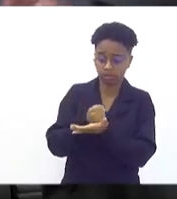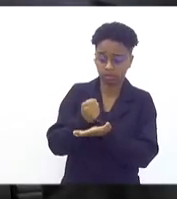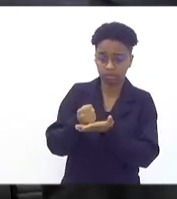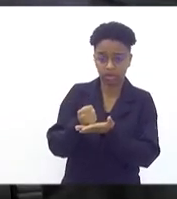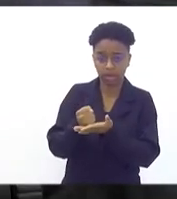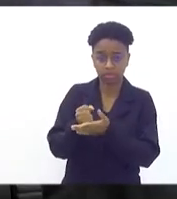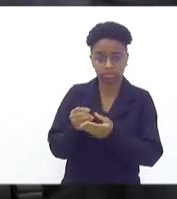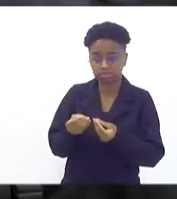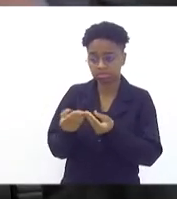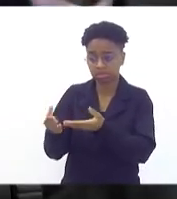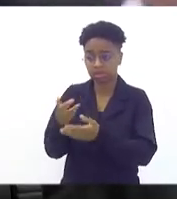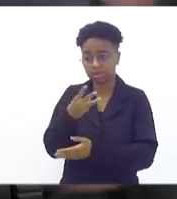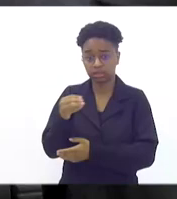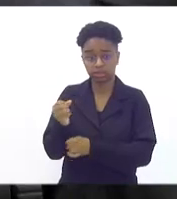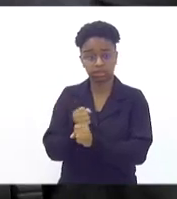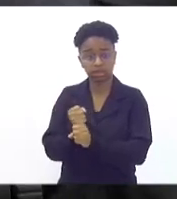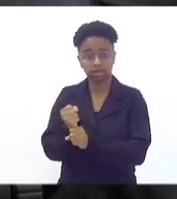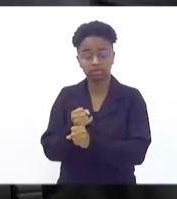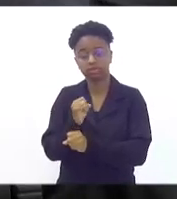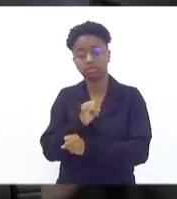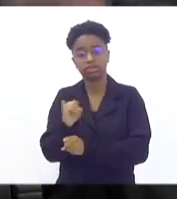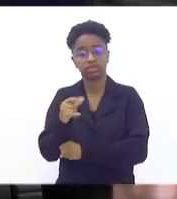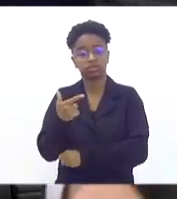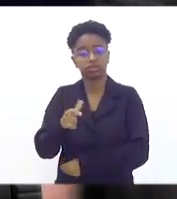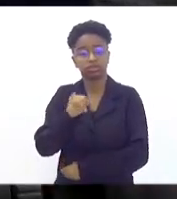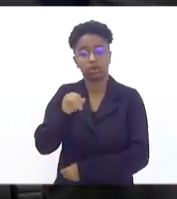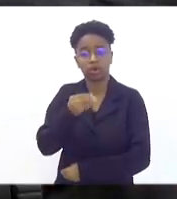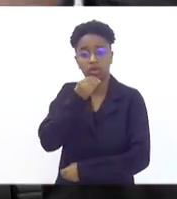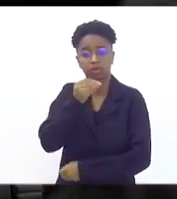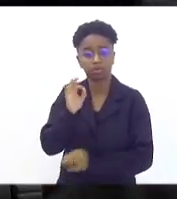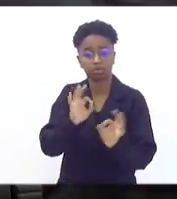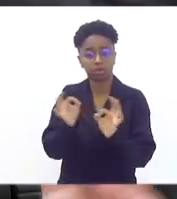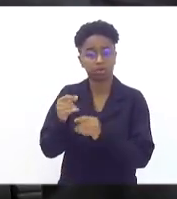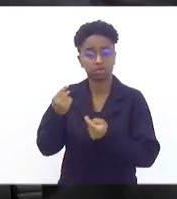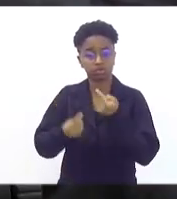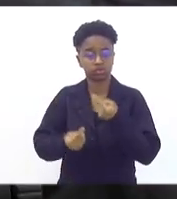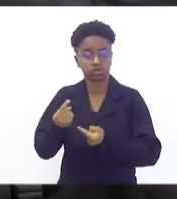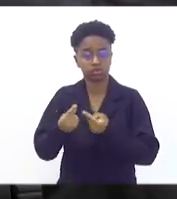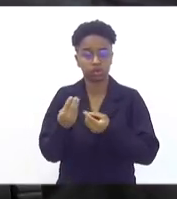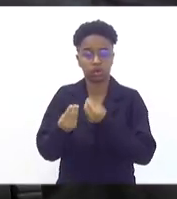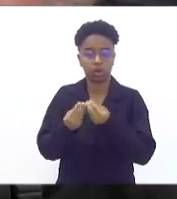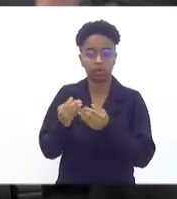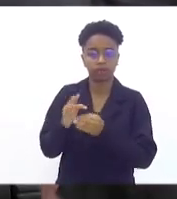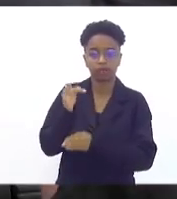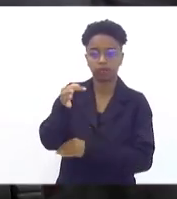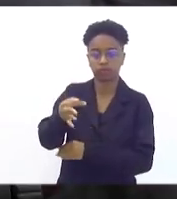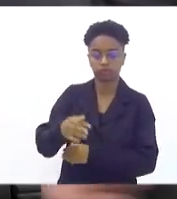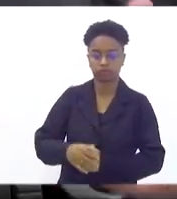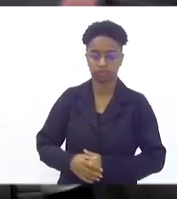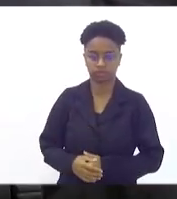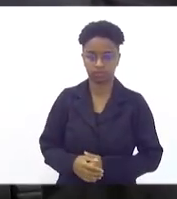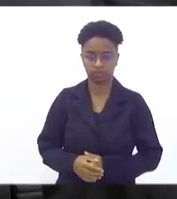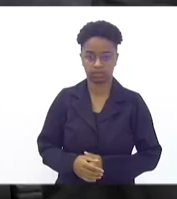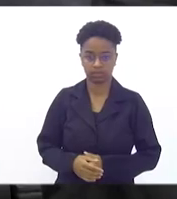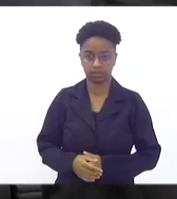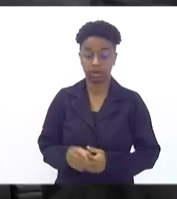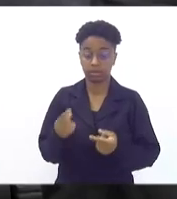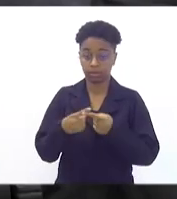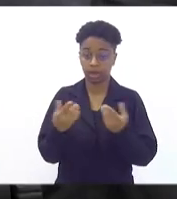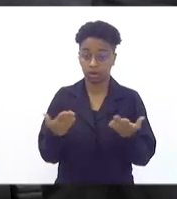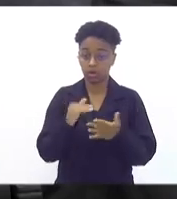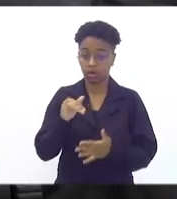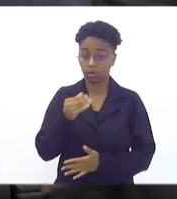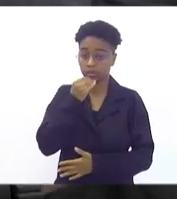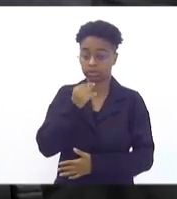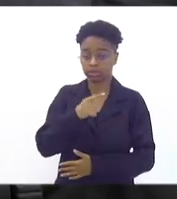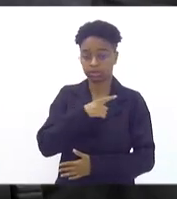30 anos no Estado do Rio de Janeiro se você não vai ter oportunidade de discutir os próximos 30 anos e essa é a janela de oportunidade que